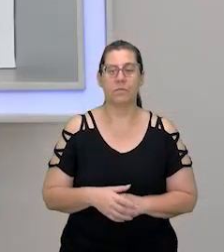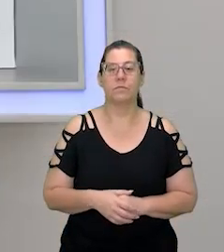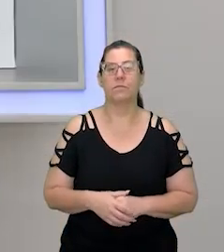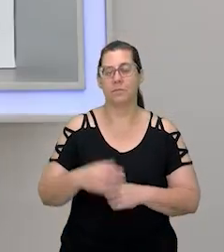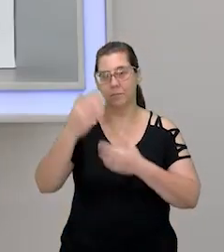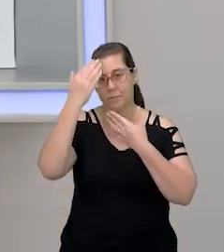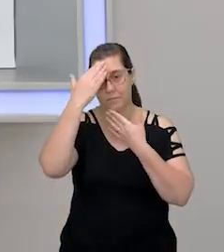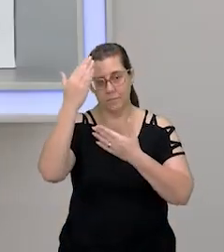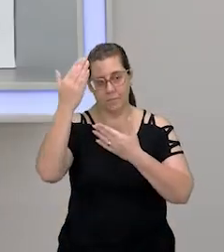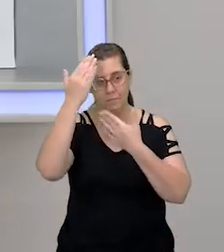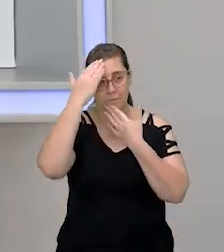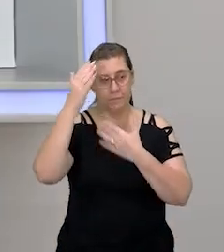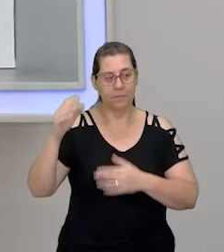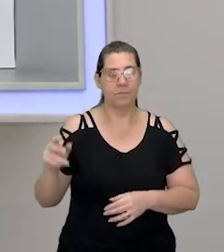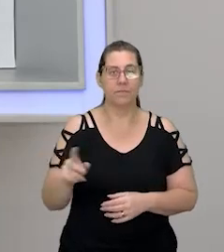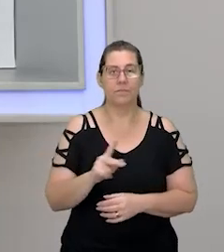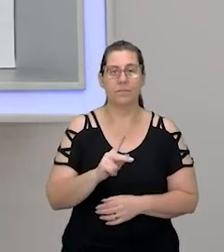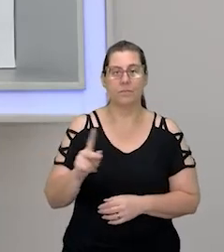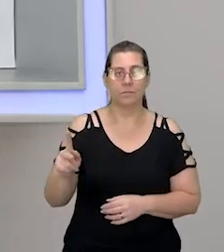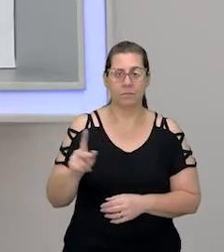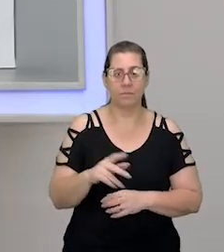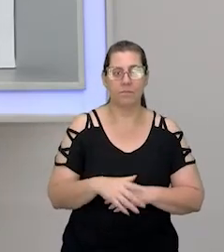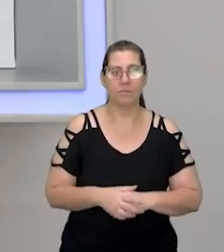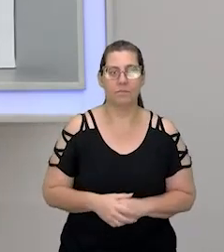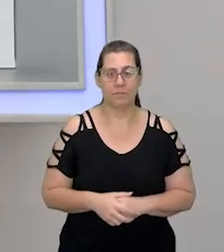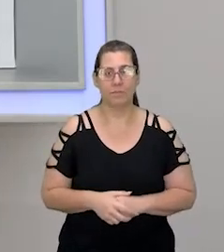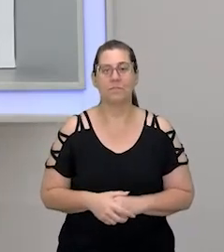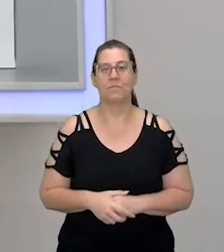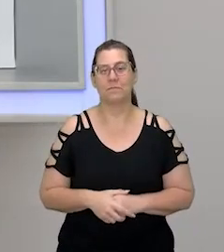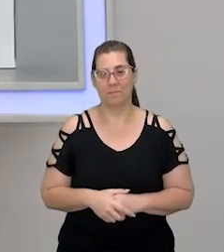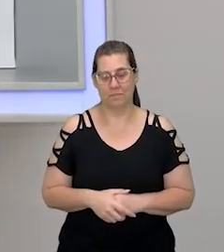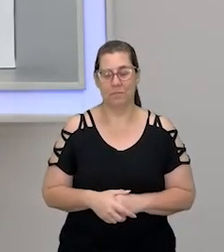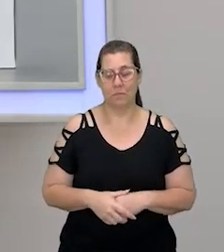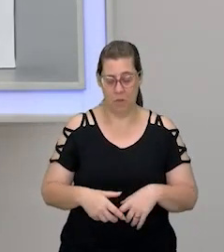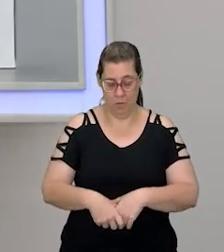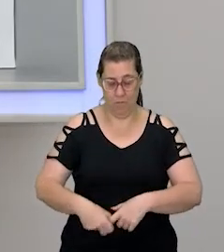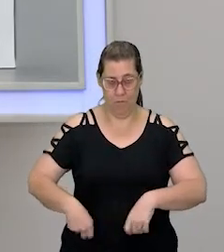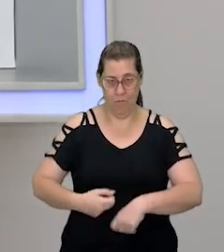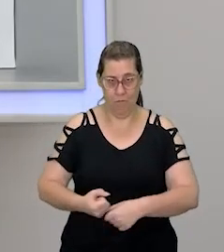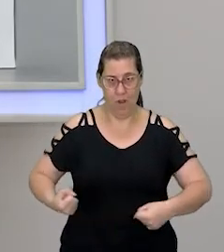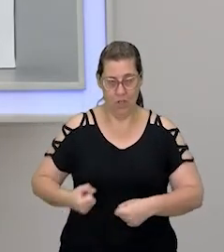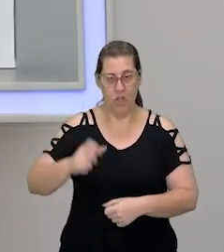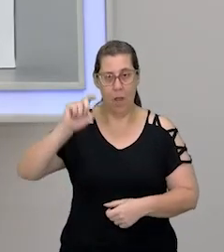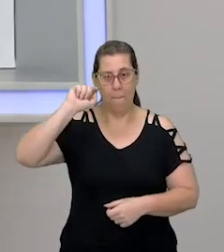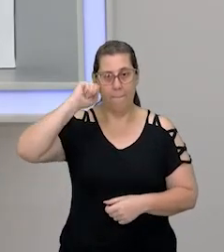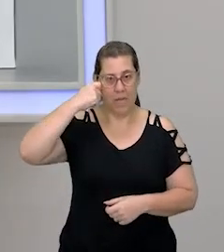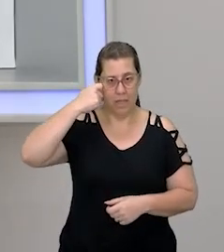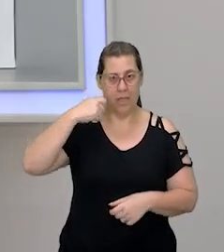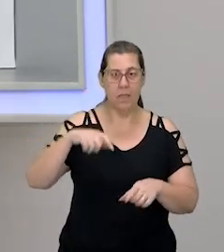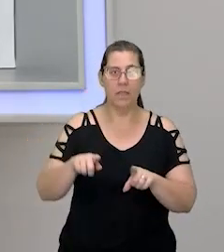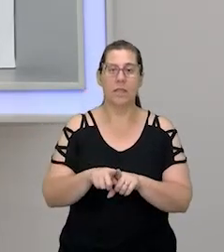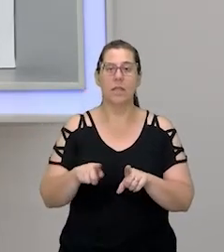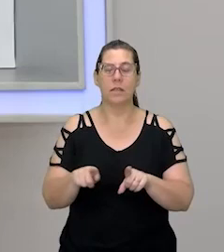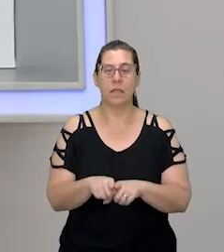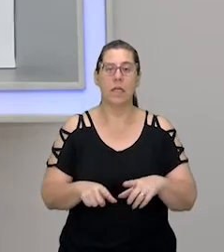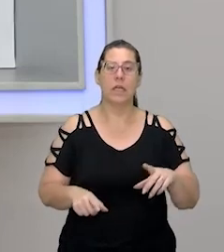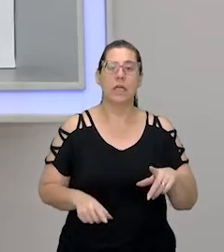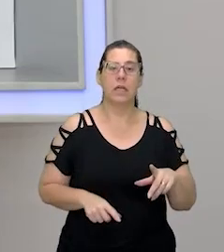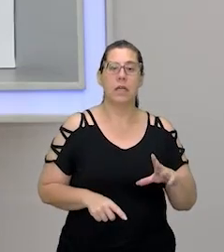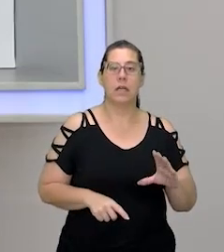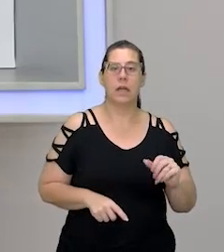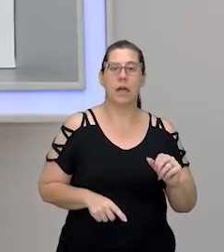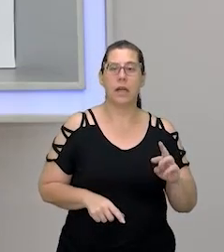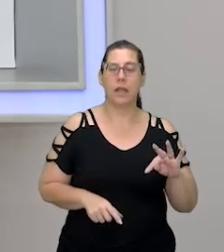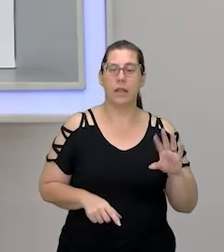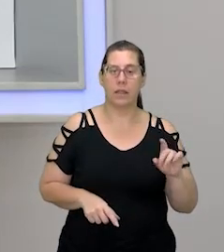sou o professor Washington, sensei Washington, sou faixa preta de karatê, faixa preta de jiu-jitsu tradicional, do